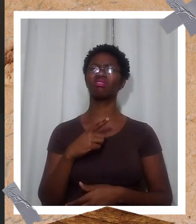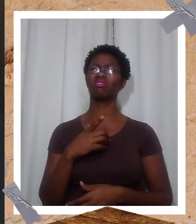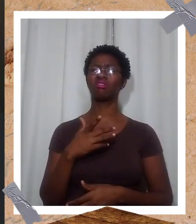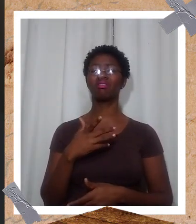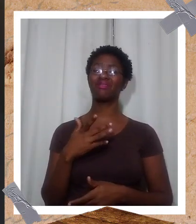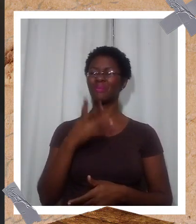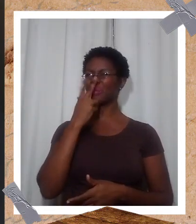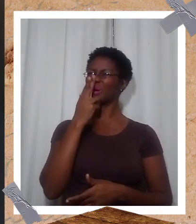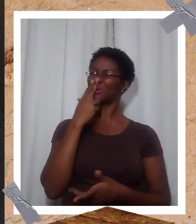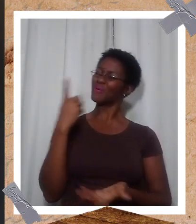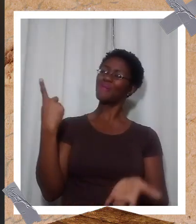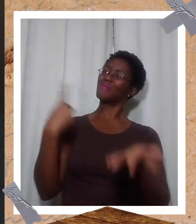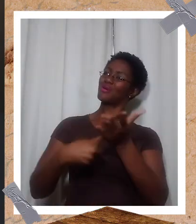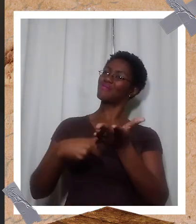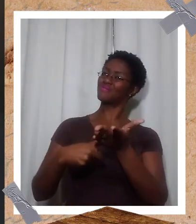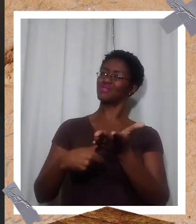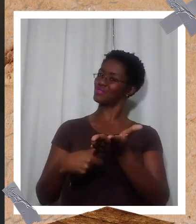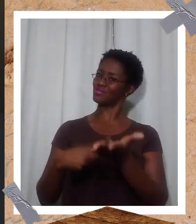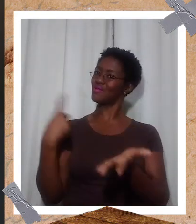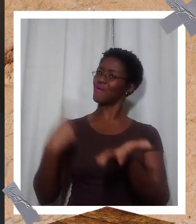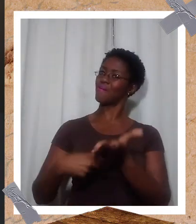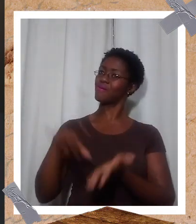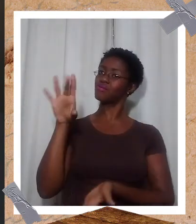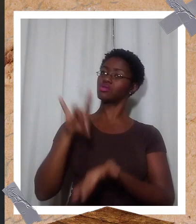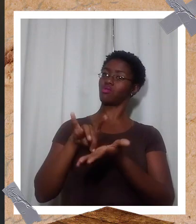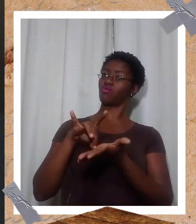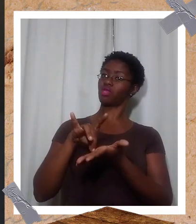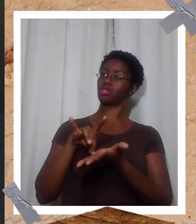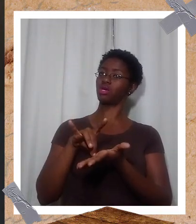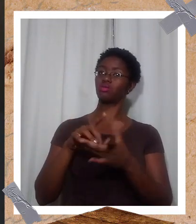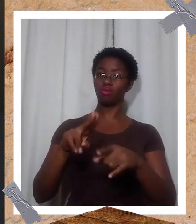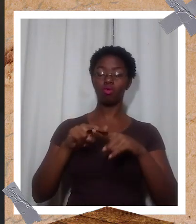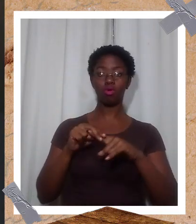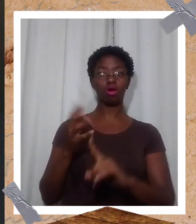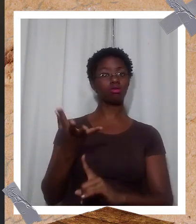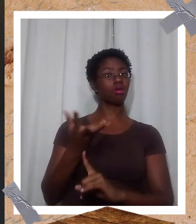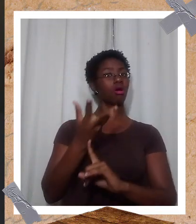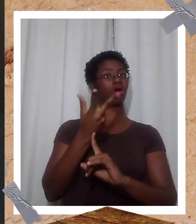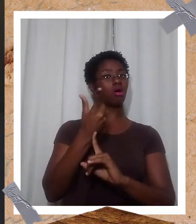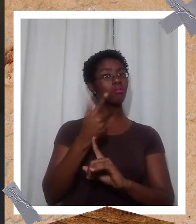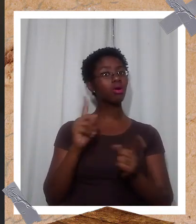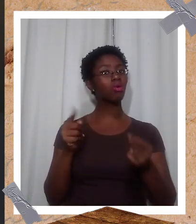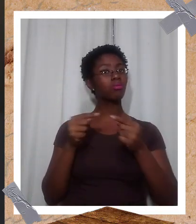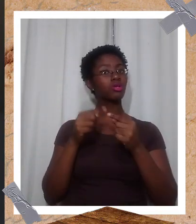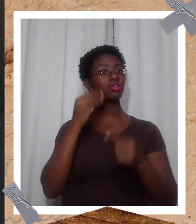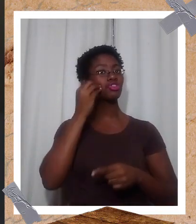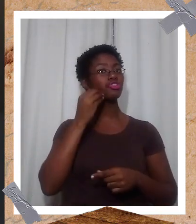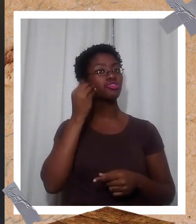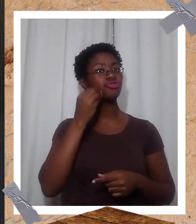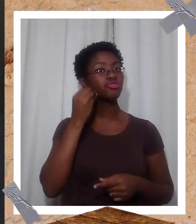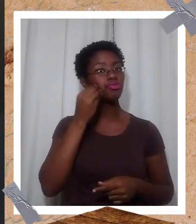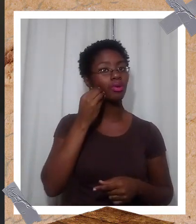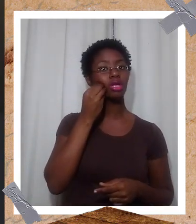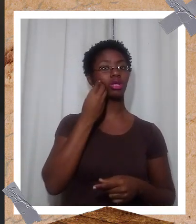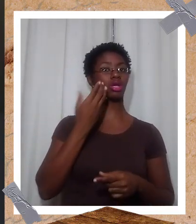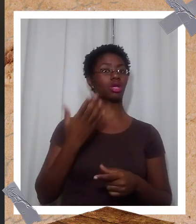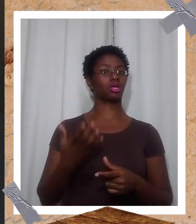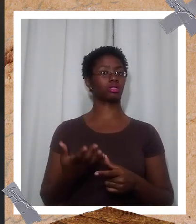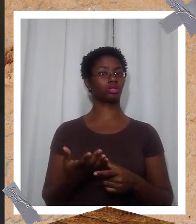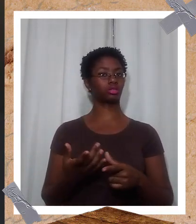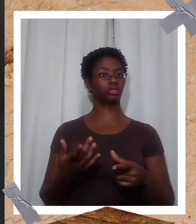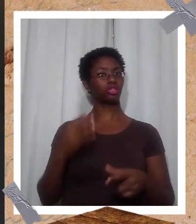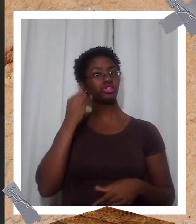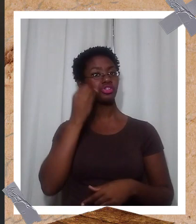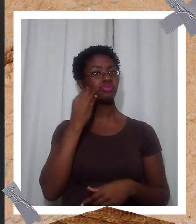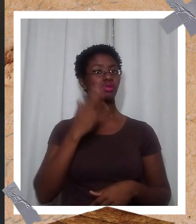compromisso, digamos, com a verdade, né? Porque era uma obra relacionada às minhas experiências como promotor e mediador de leitura, uma